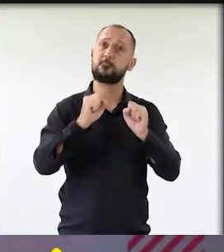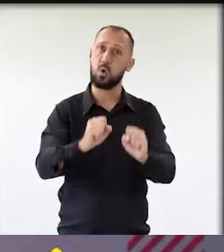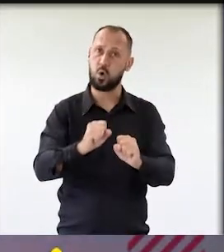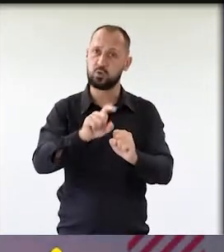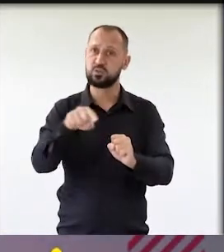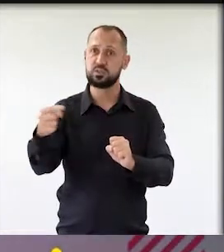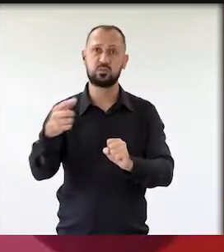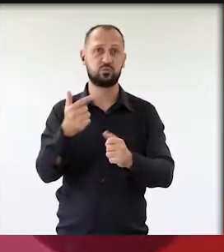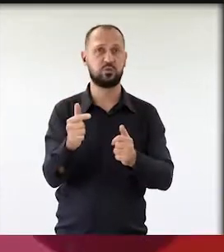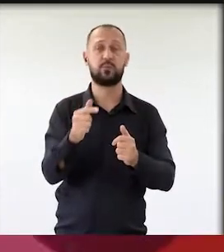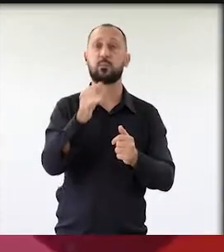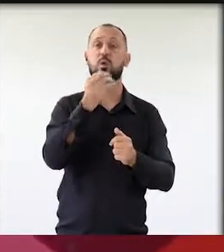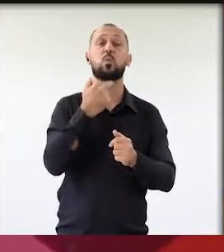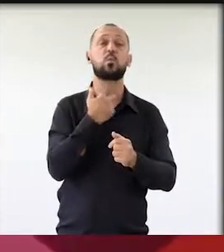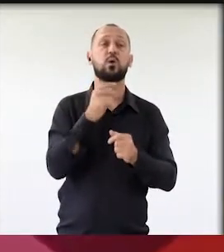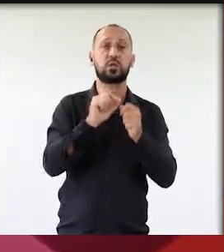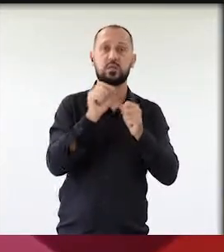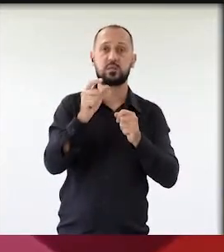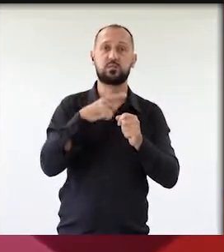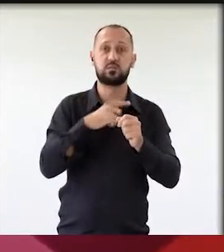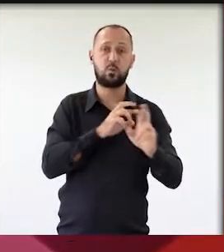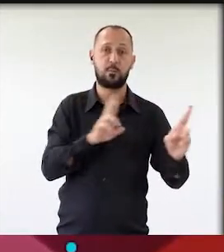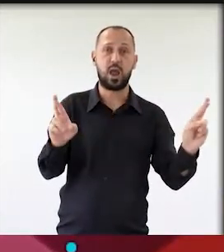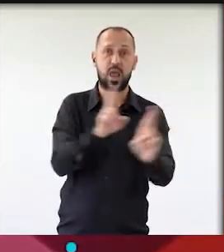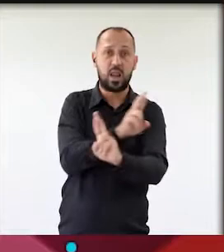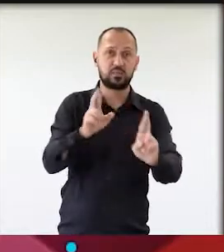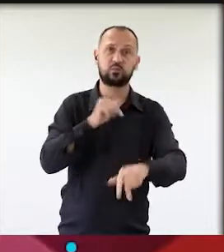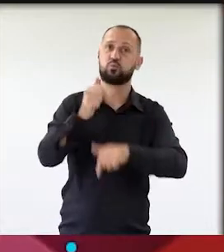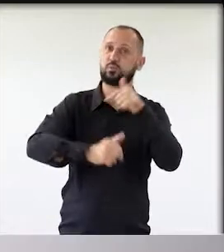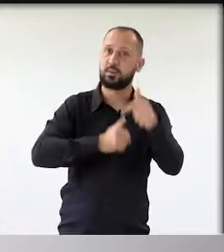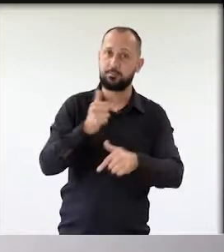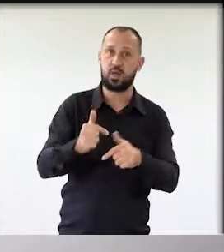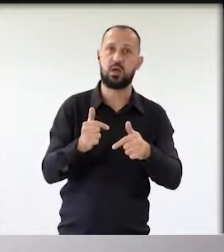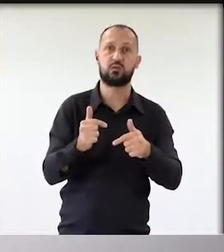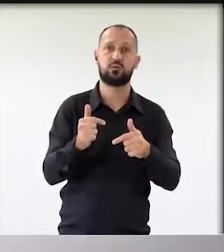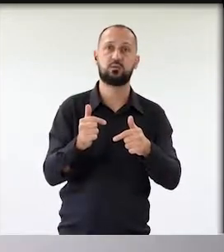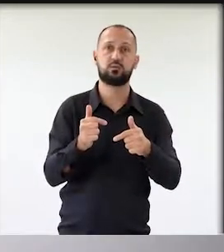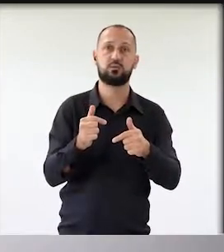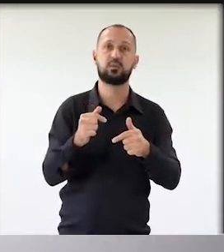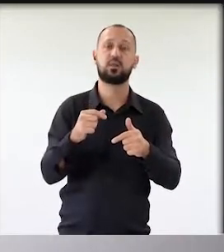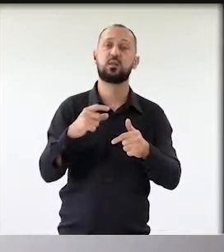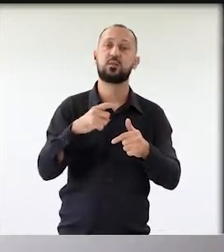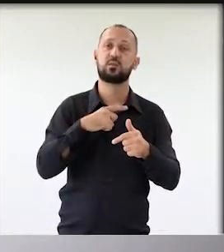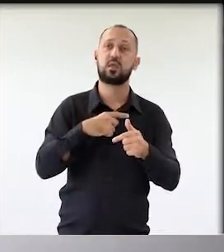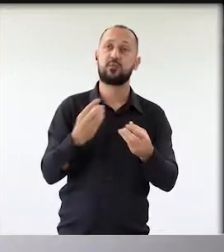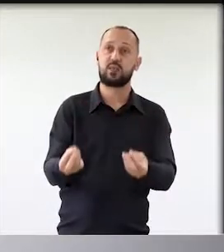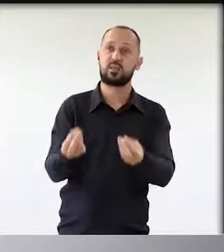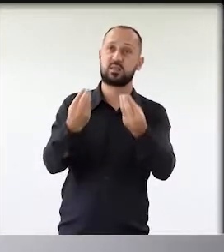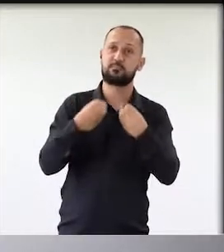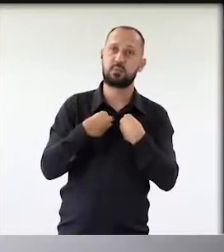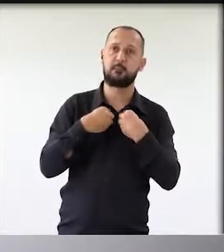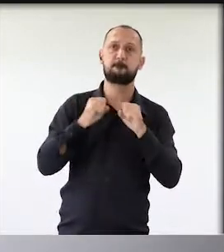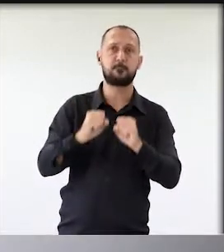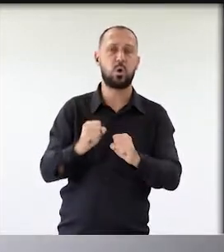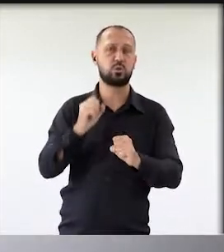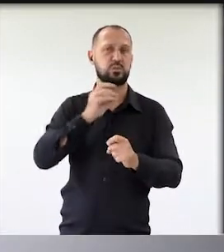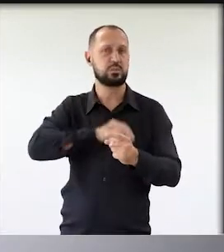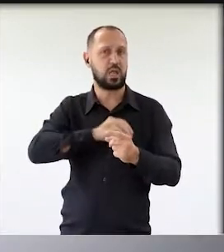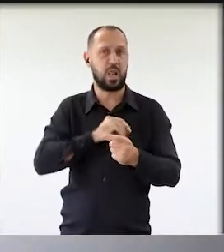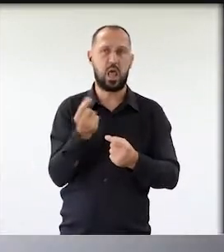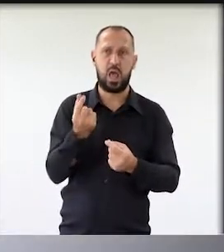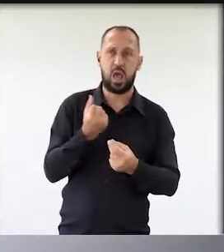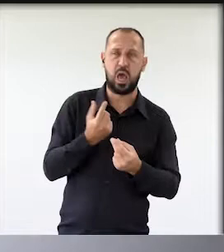é permitido. O que não é permitido é quando isso já envolve realmente uma relação de trabalho, onde ele tem alguma coisa em